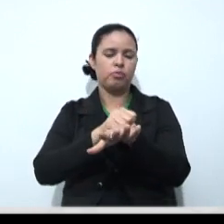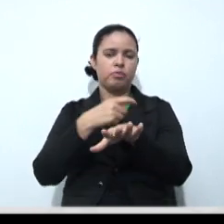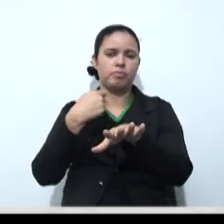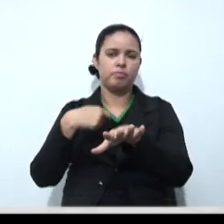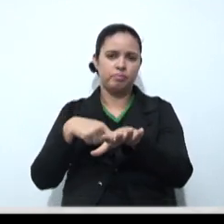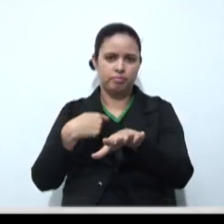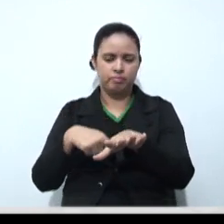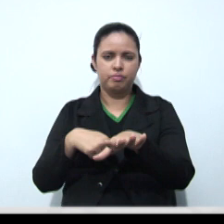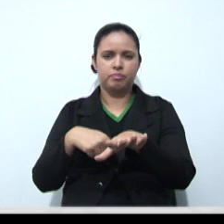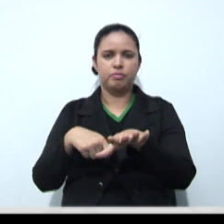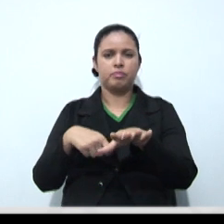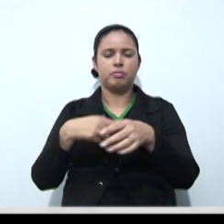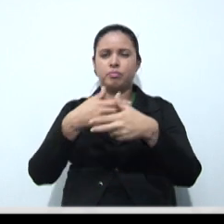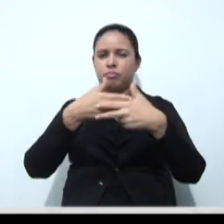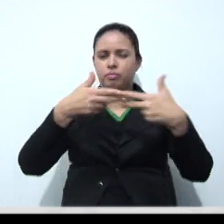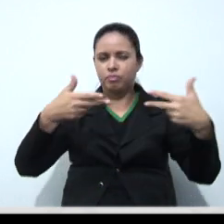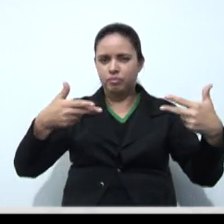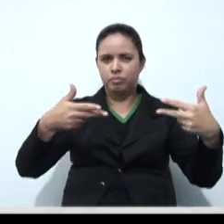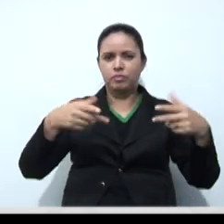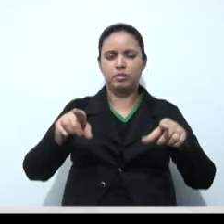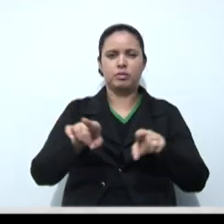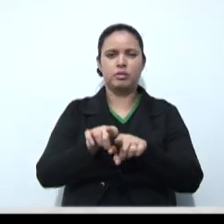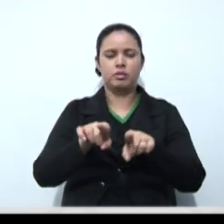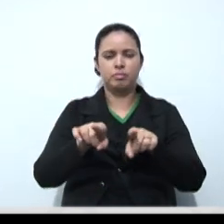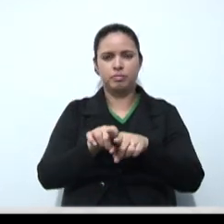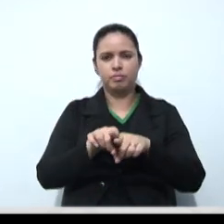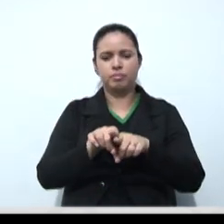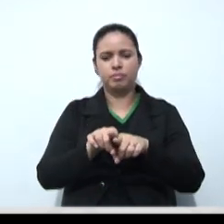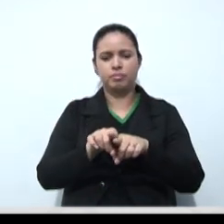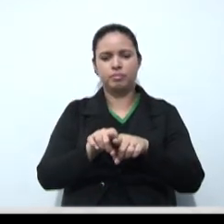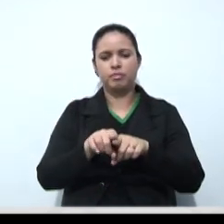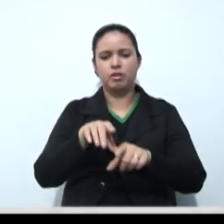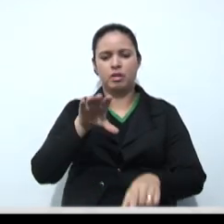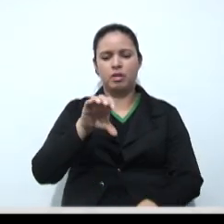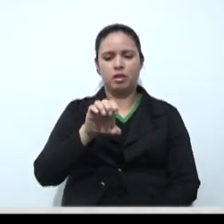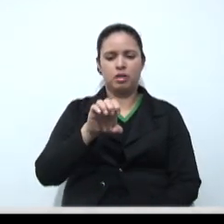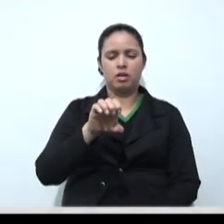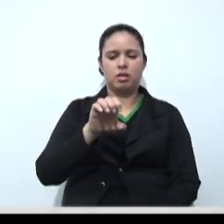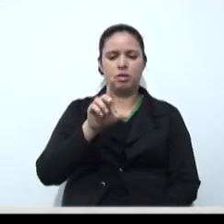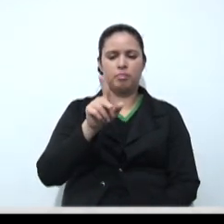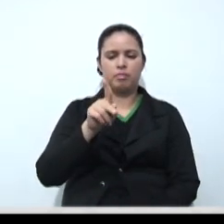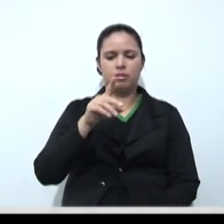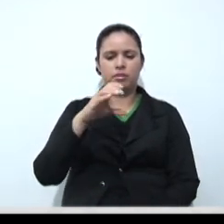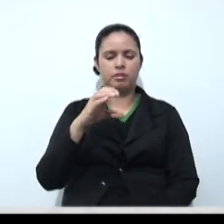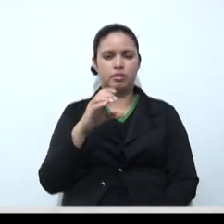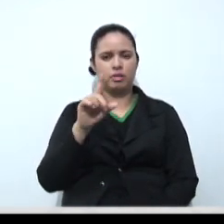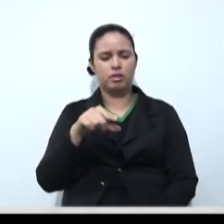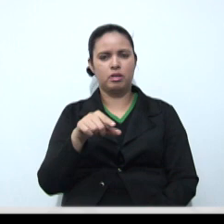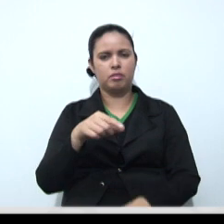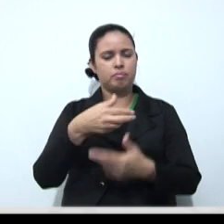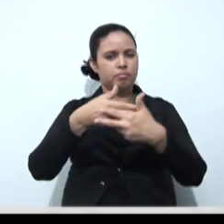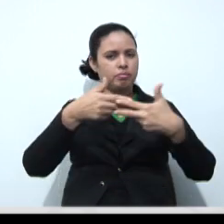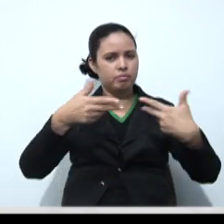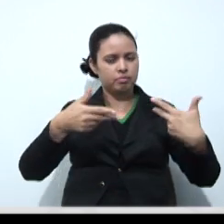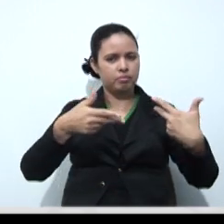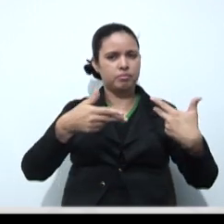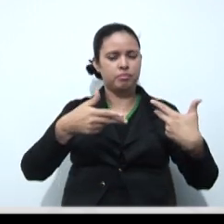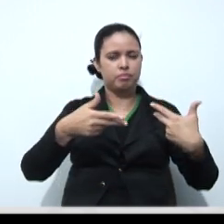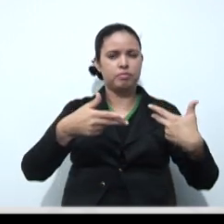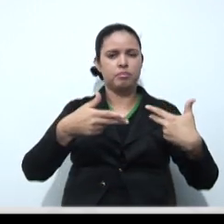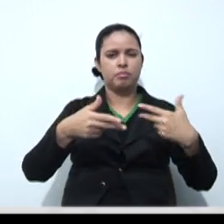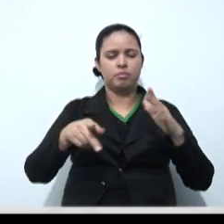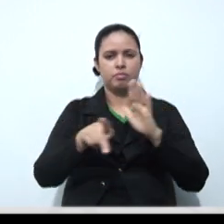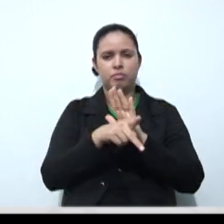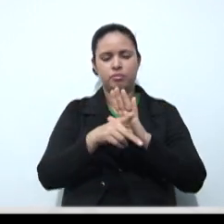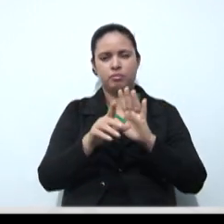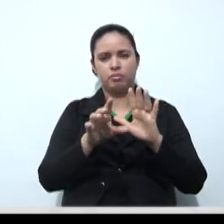tá? Equipamentos de proteção individual. E também os equipamentos de proteção coletiva fornecidos pela empresa. Também podem